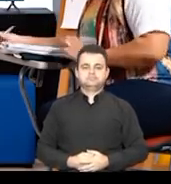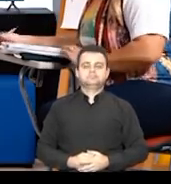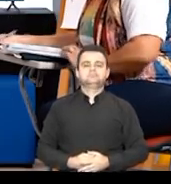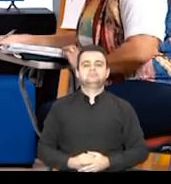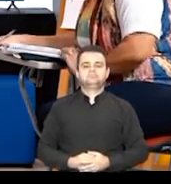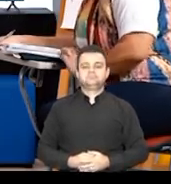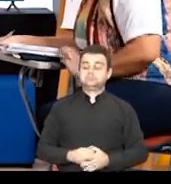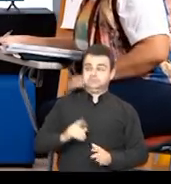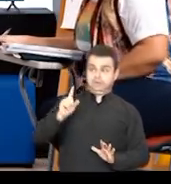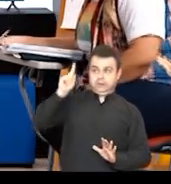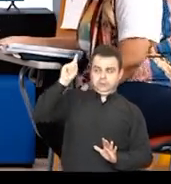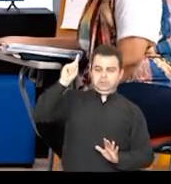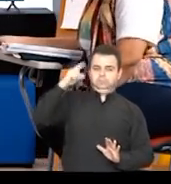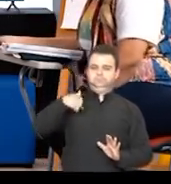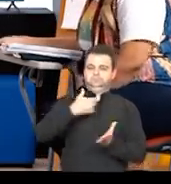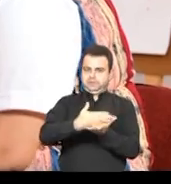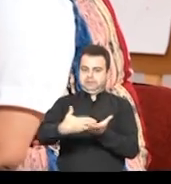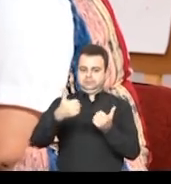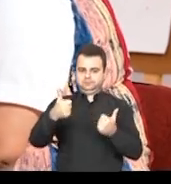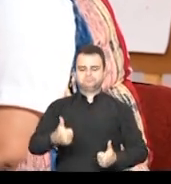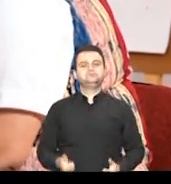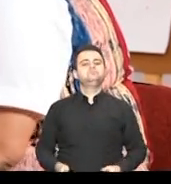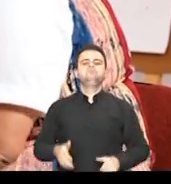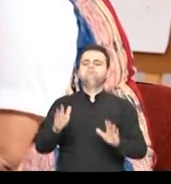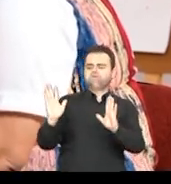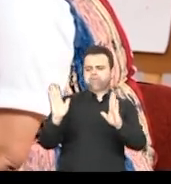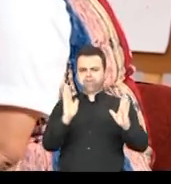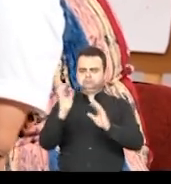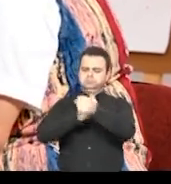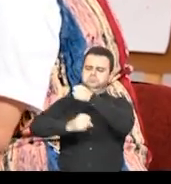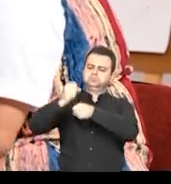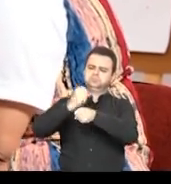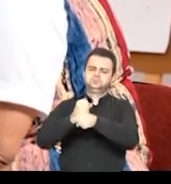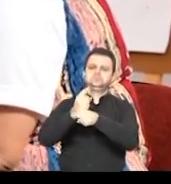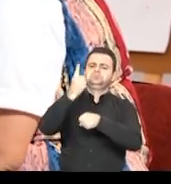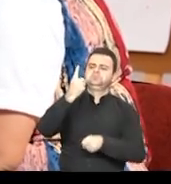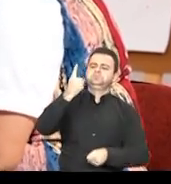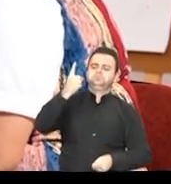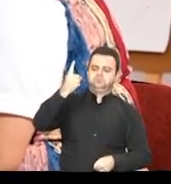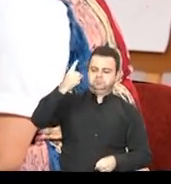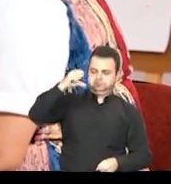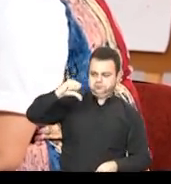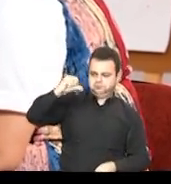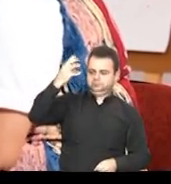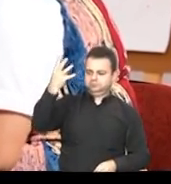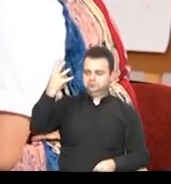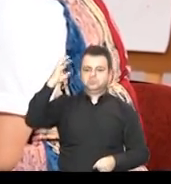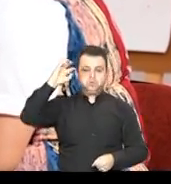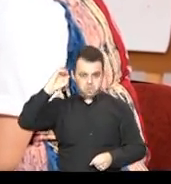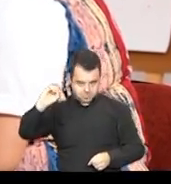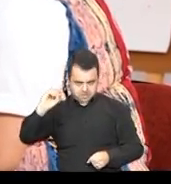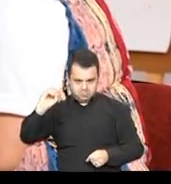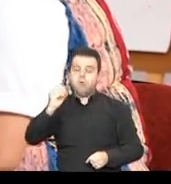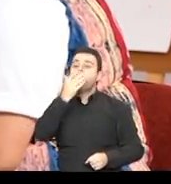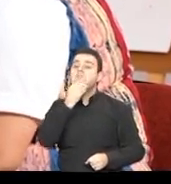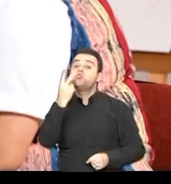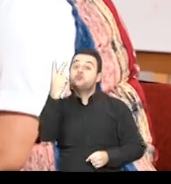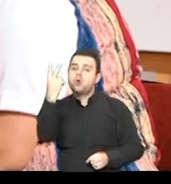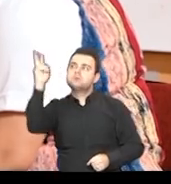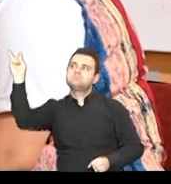Eu começo. Tá bom. Foi em meados de 1940 que Luiz Antônio da Silveira, seu irmão e um